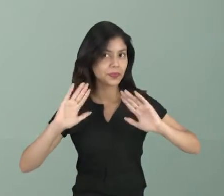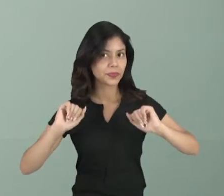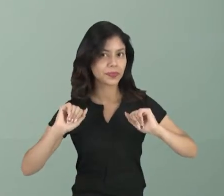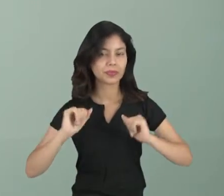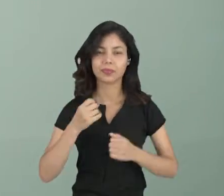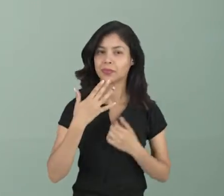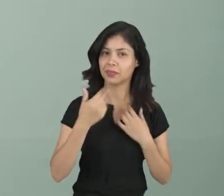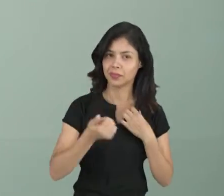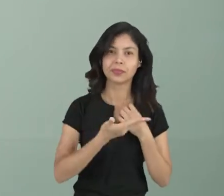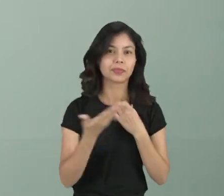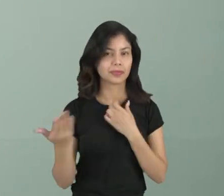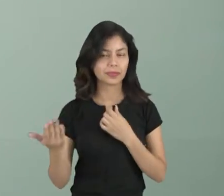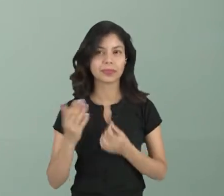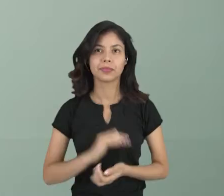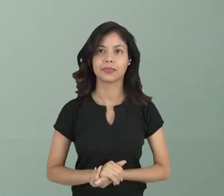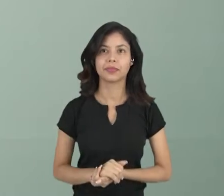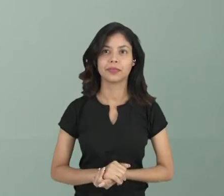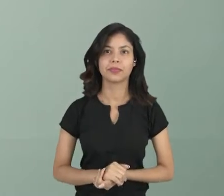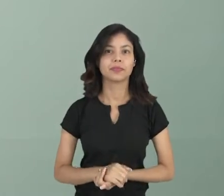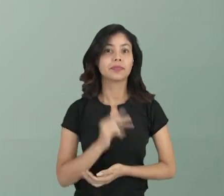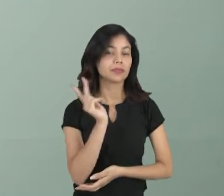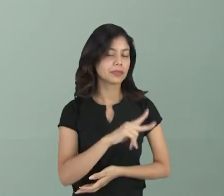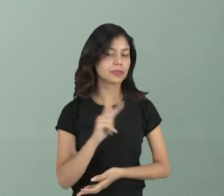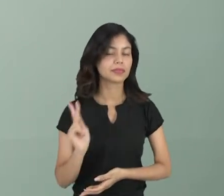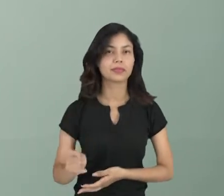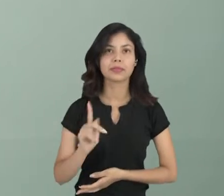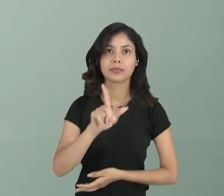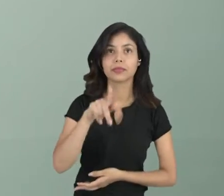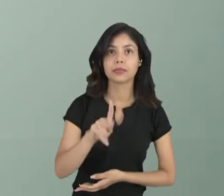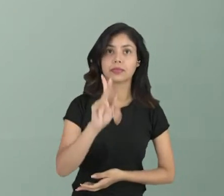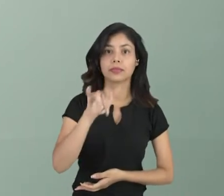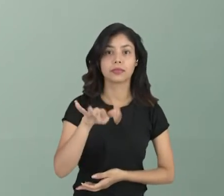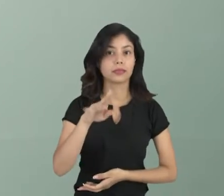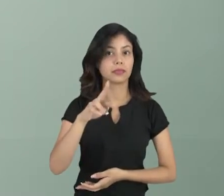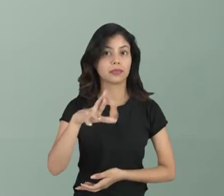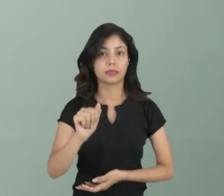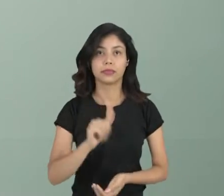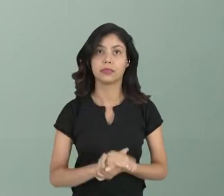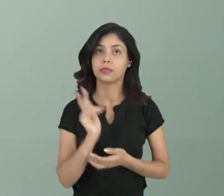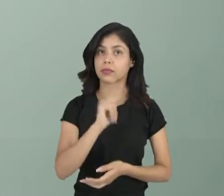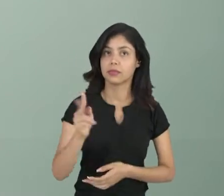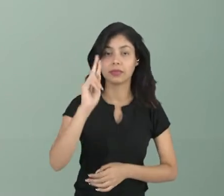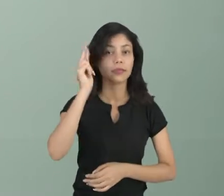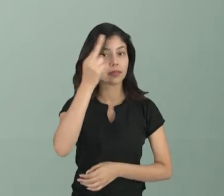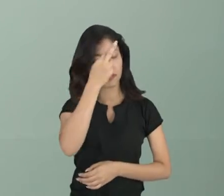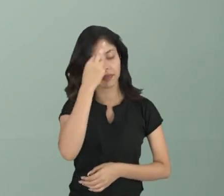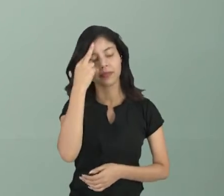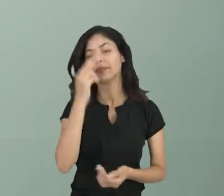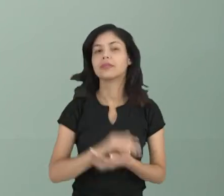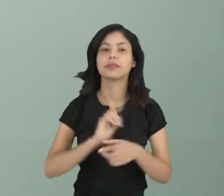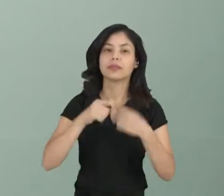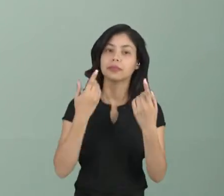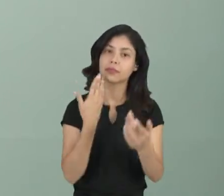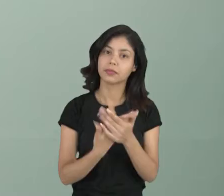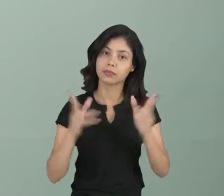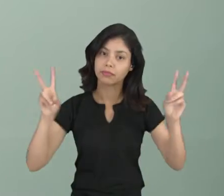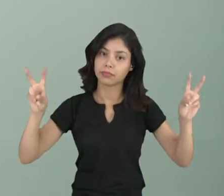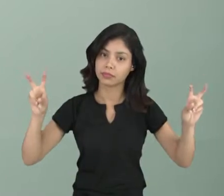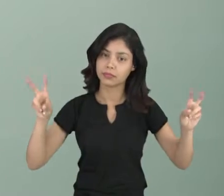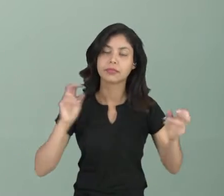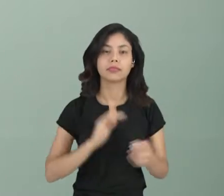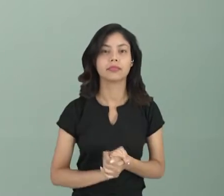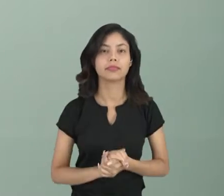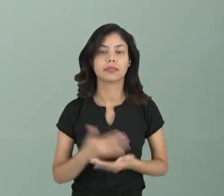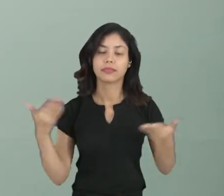Olá, gente, tudo bem com vocês? Sou professora Keila Batista, professora de História, e vamos para mais um assunto